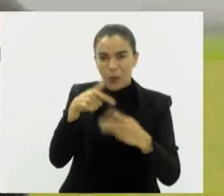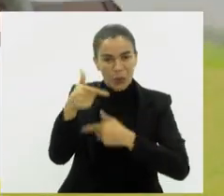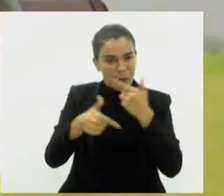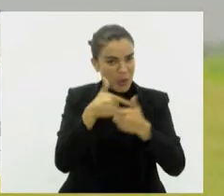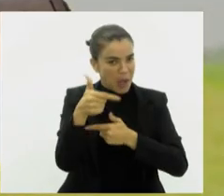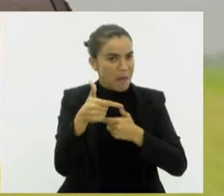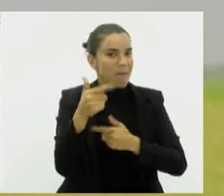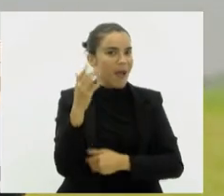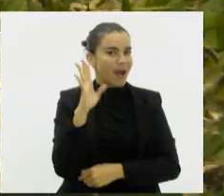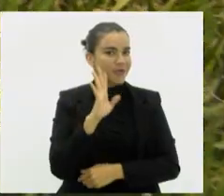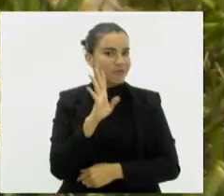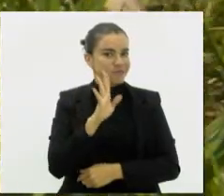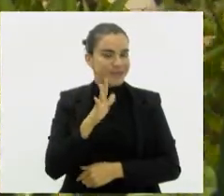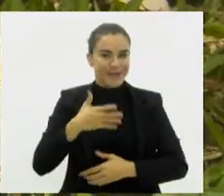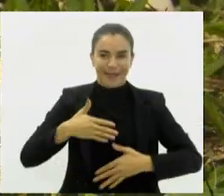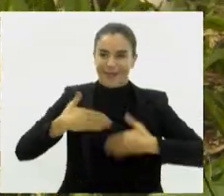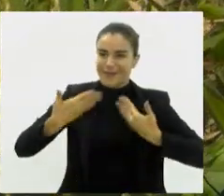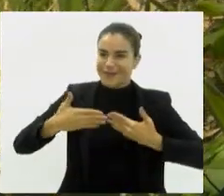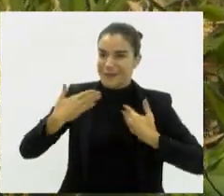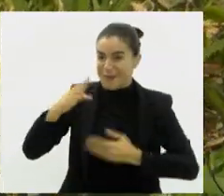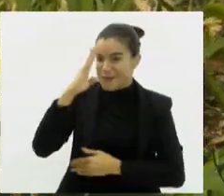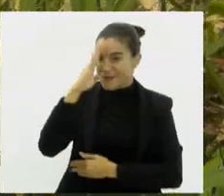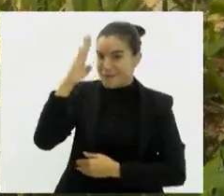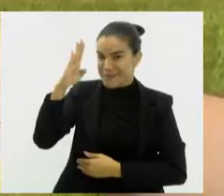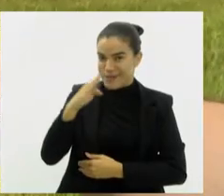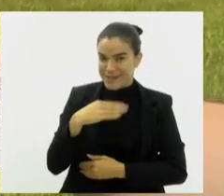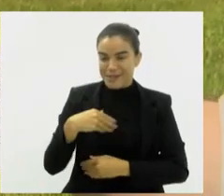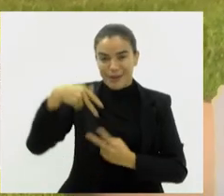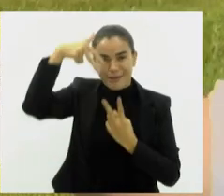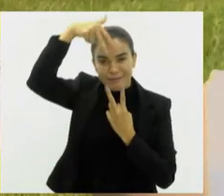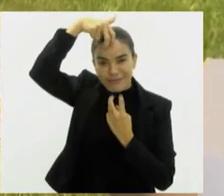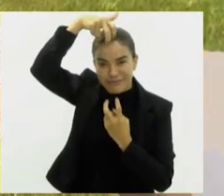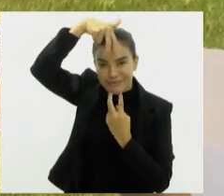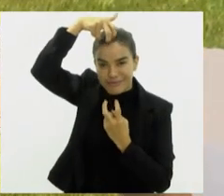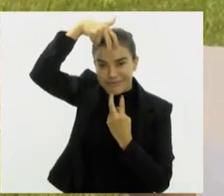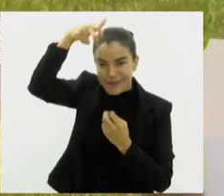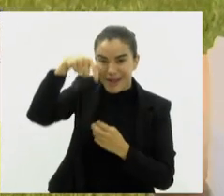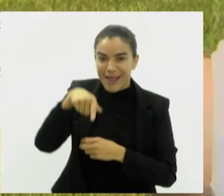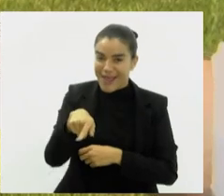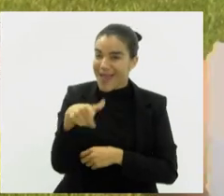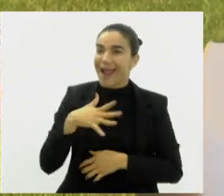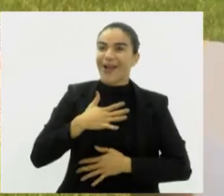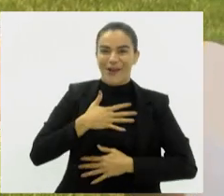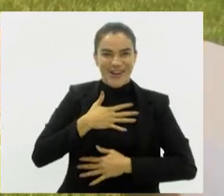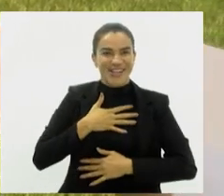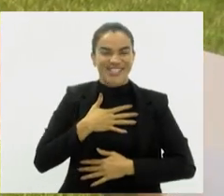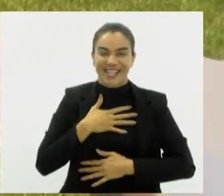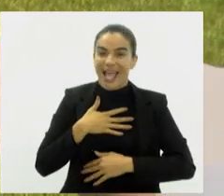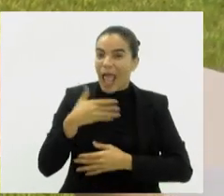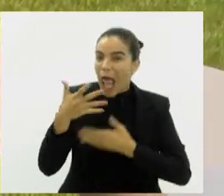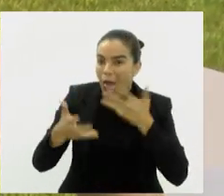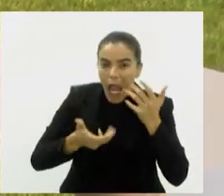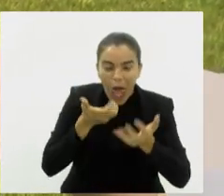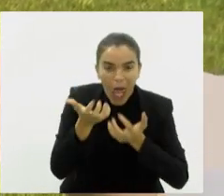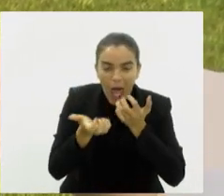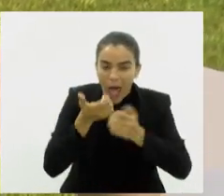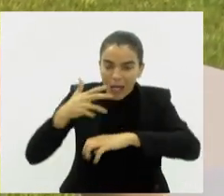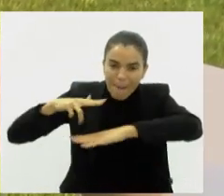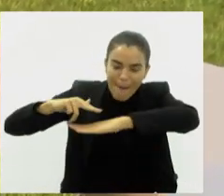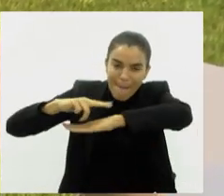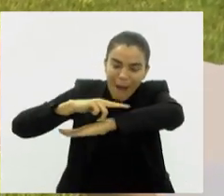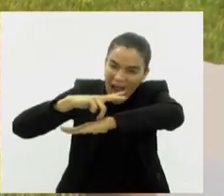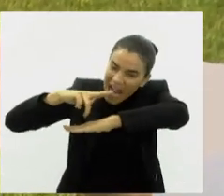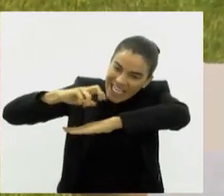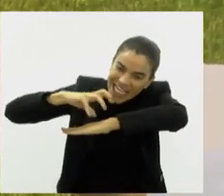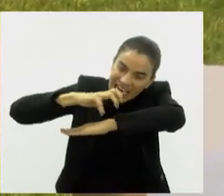parece bem divertido, principalmente para a cabrinha. Quanto trabalho fazendo a coisa que ela mais gosta, que é se alimentar. Então,